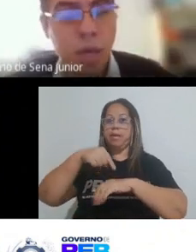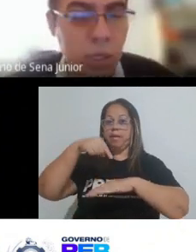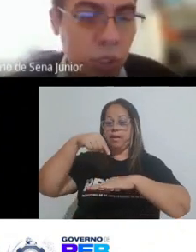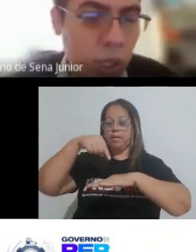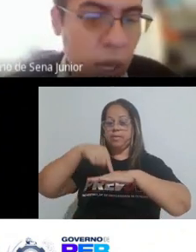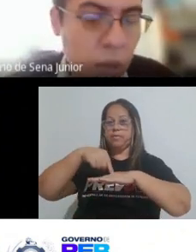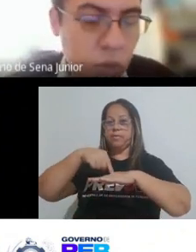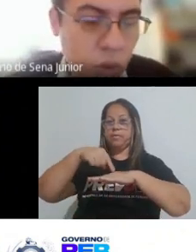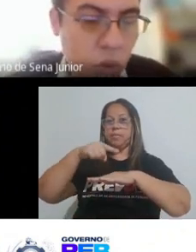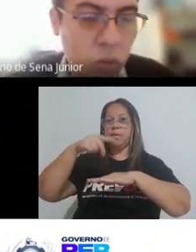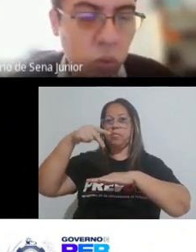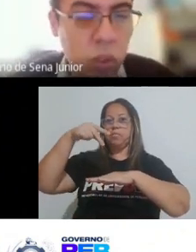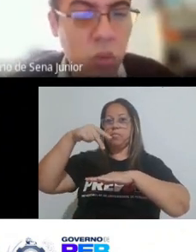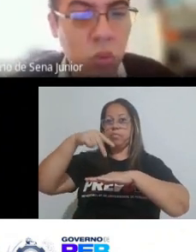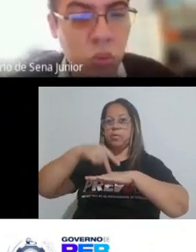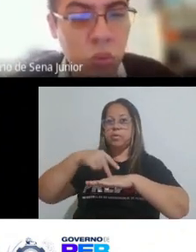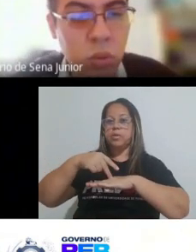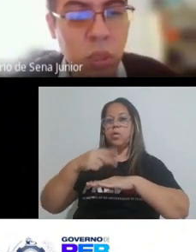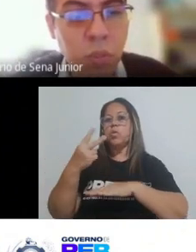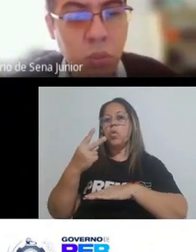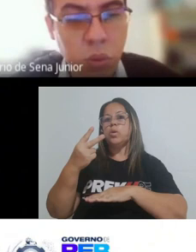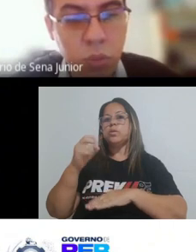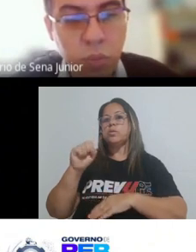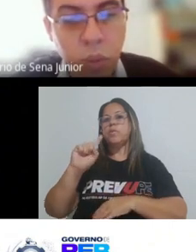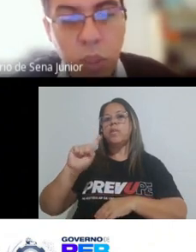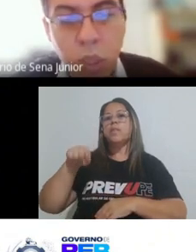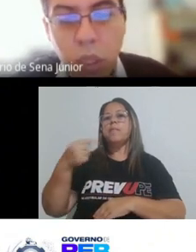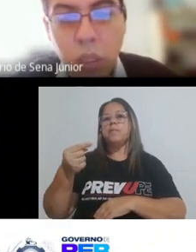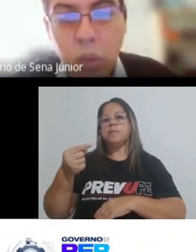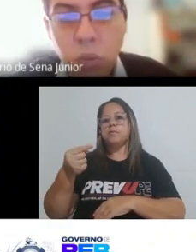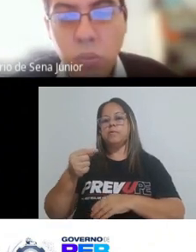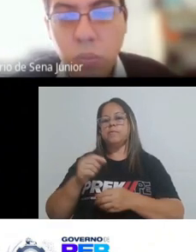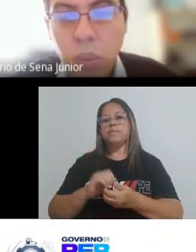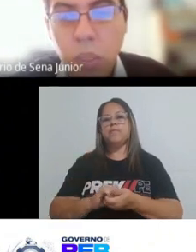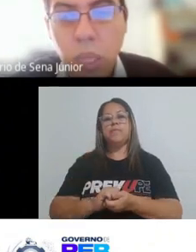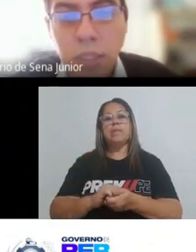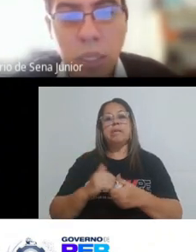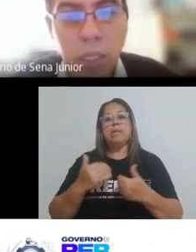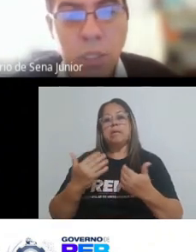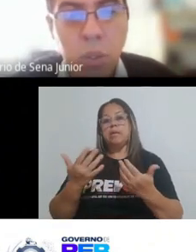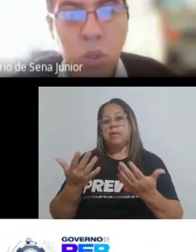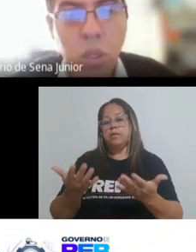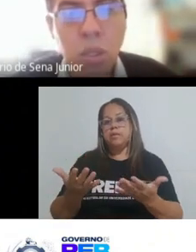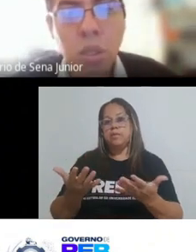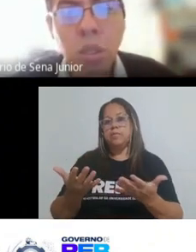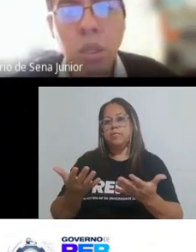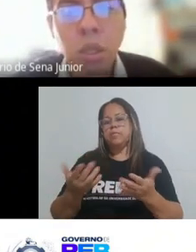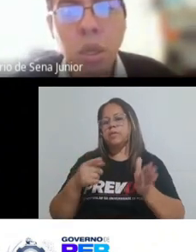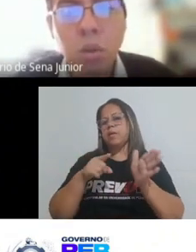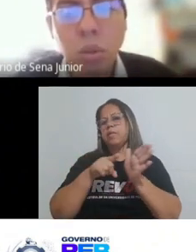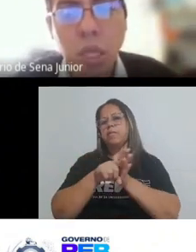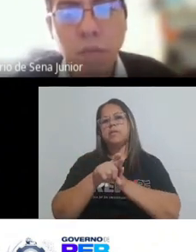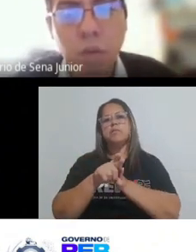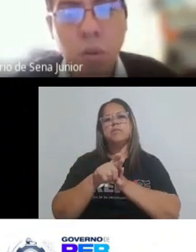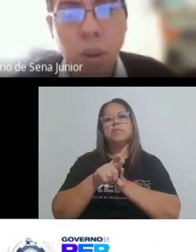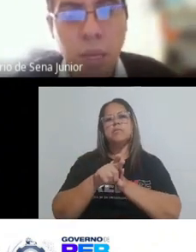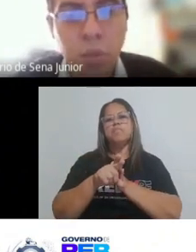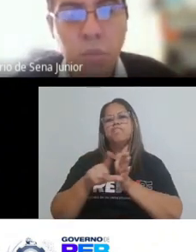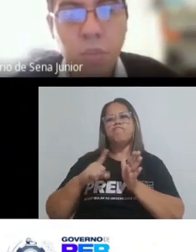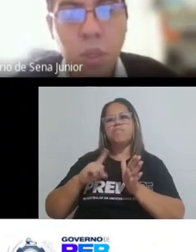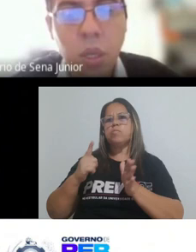vai chegar ao solo dois segundos depois. Então, nessa questão, não nos é